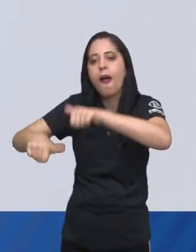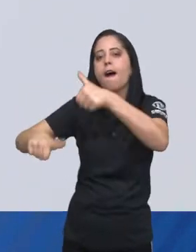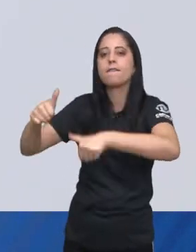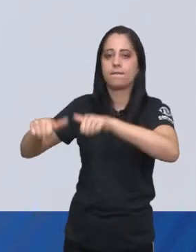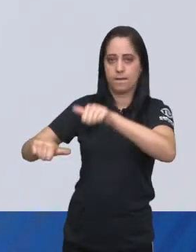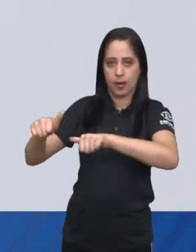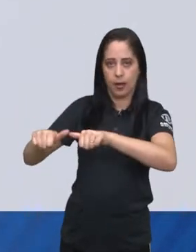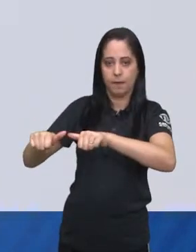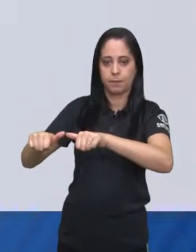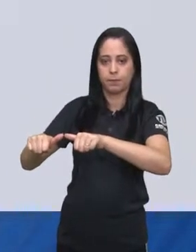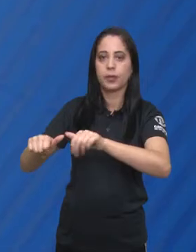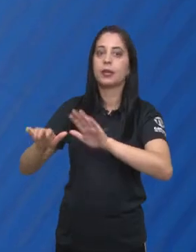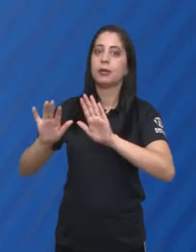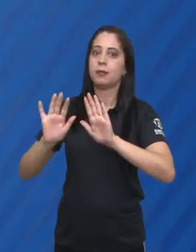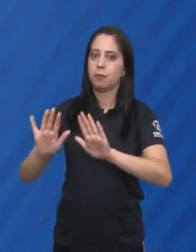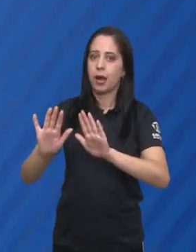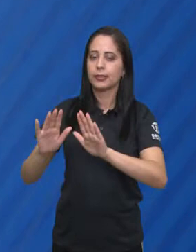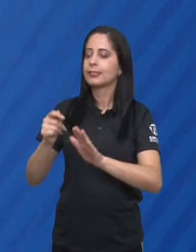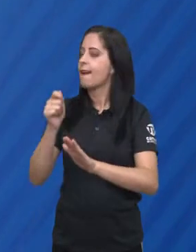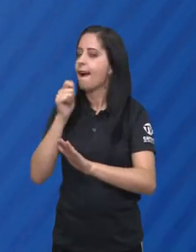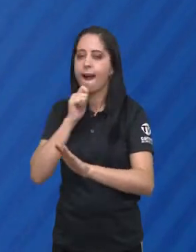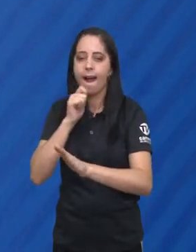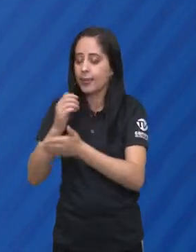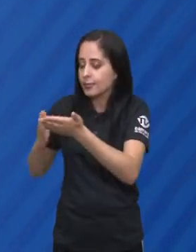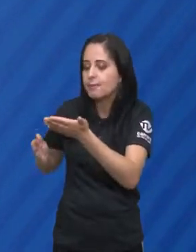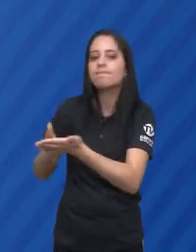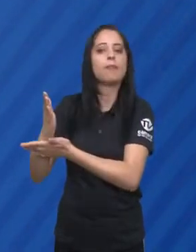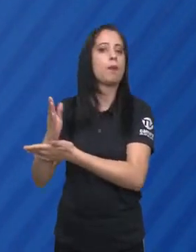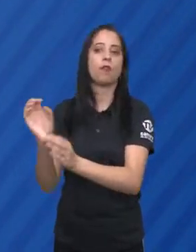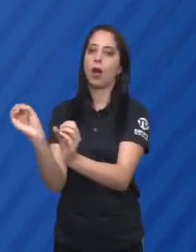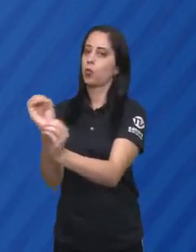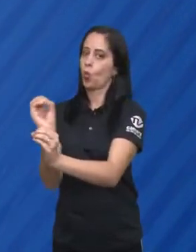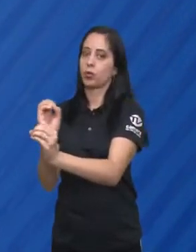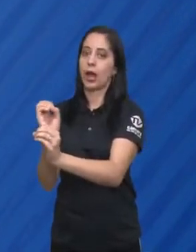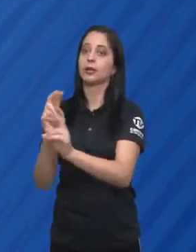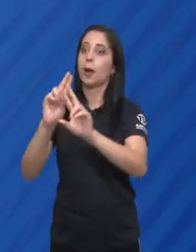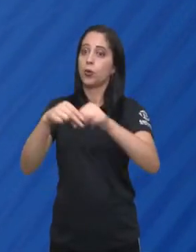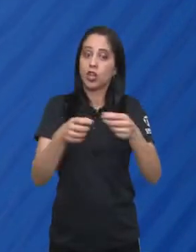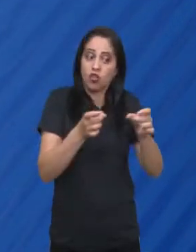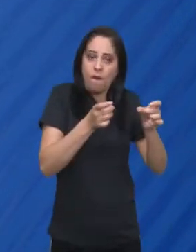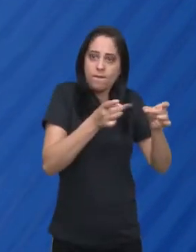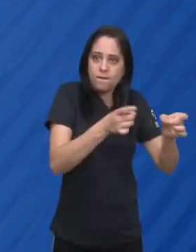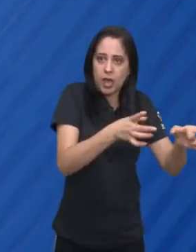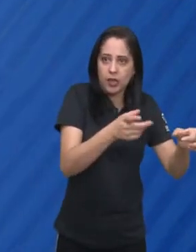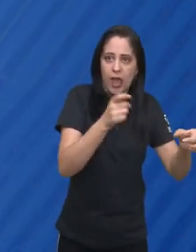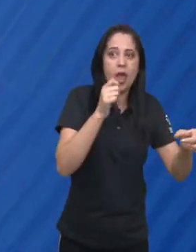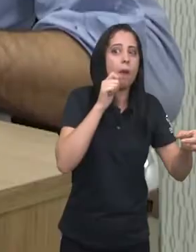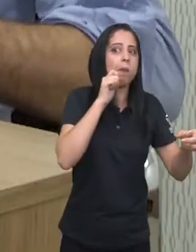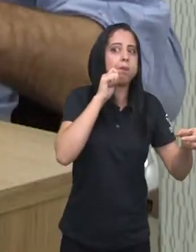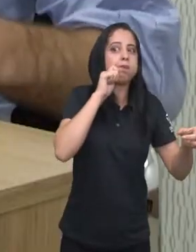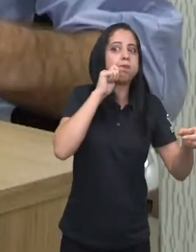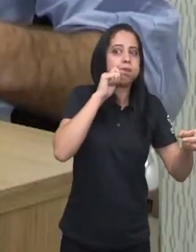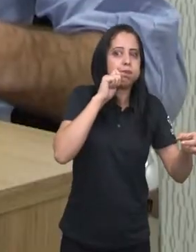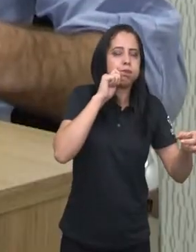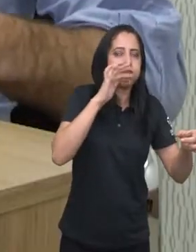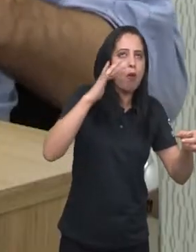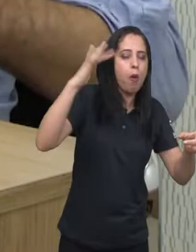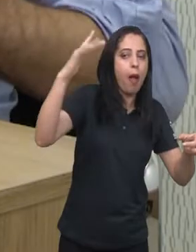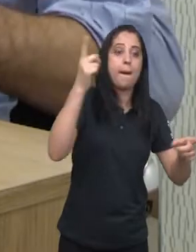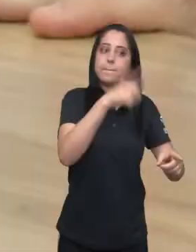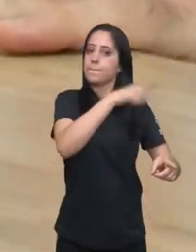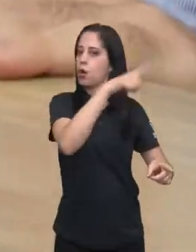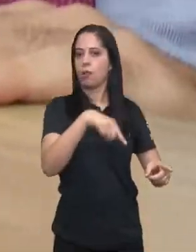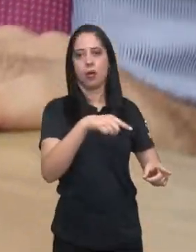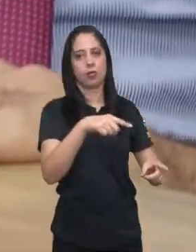análise de impacto regulatório e sem a definição fica mantida a proibição da venda dos produtos como a